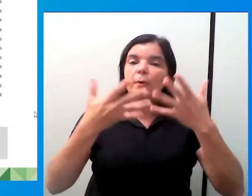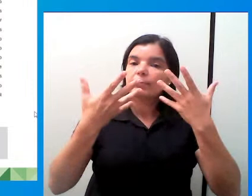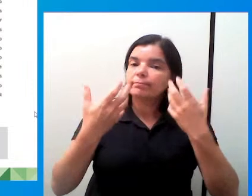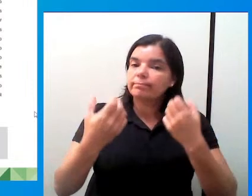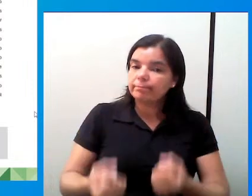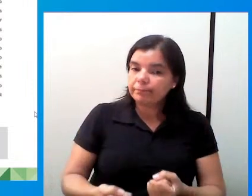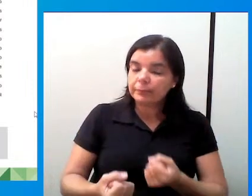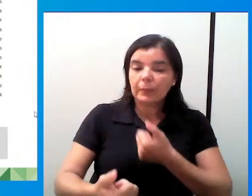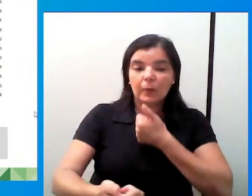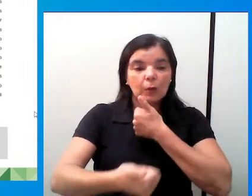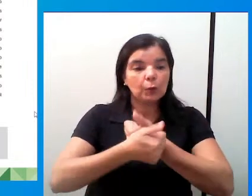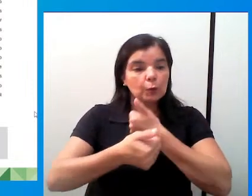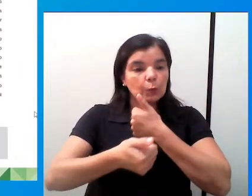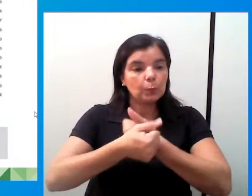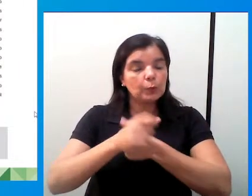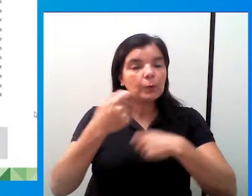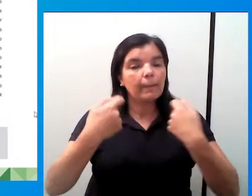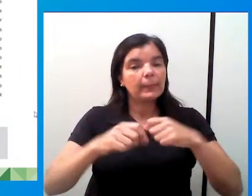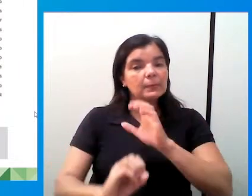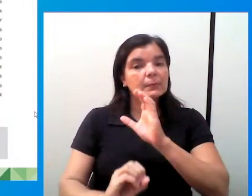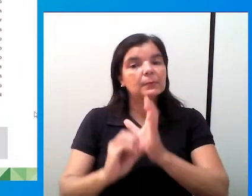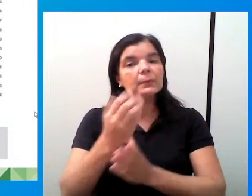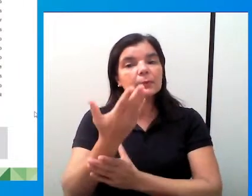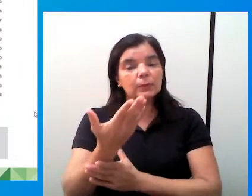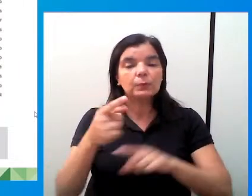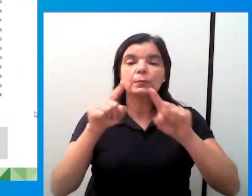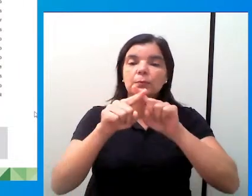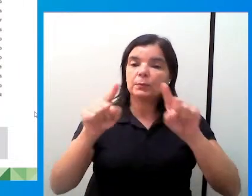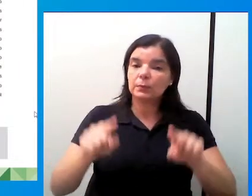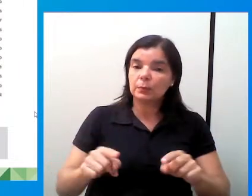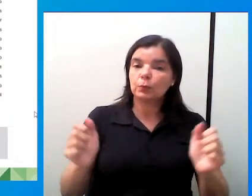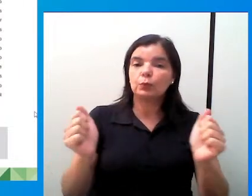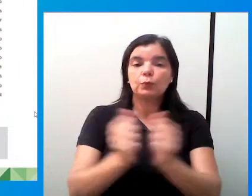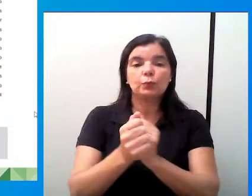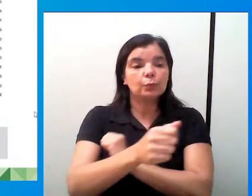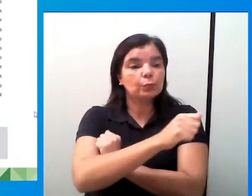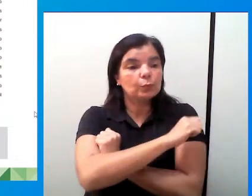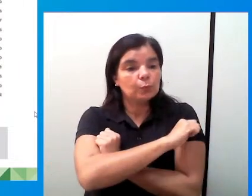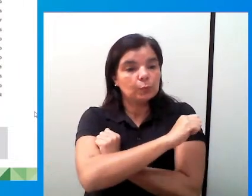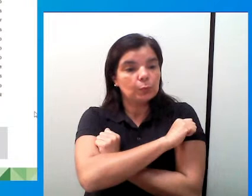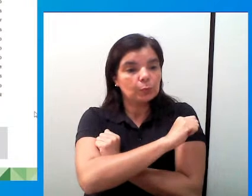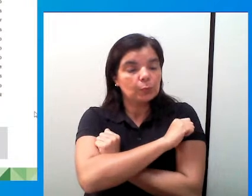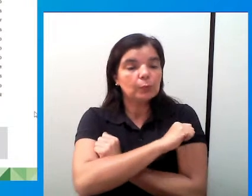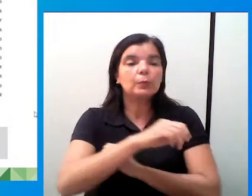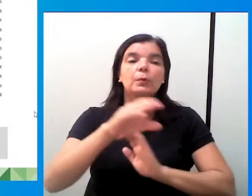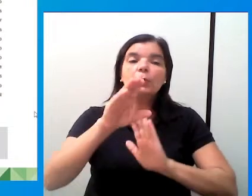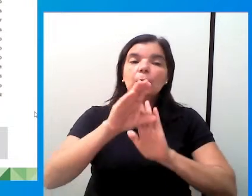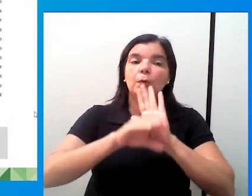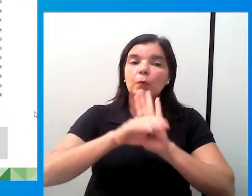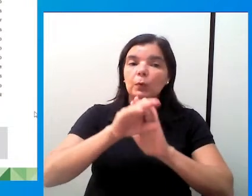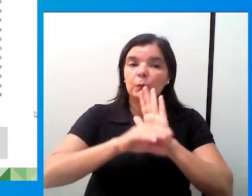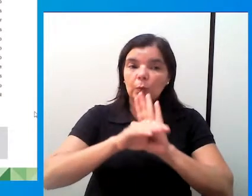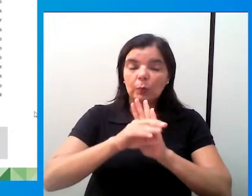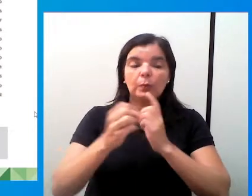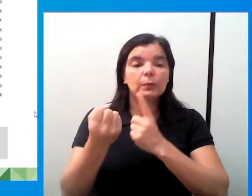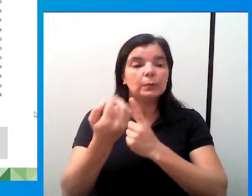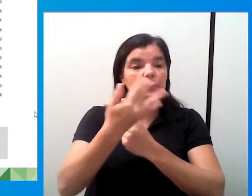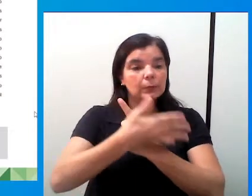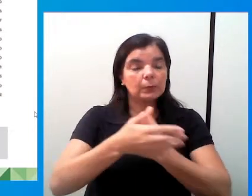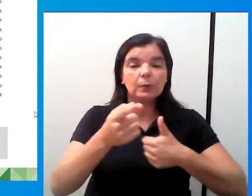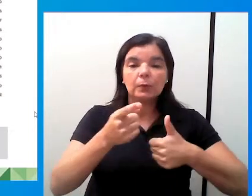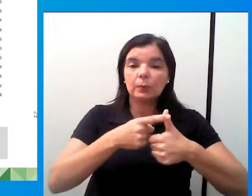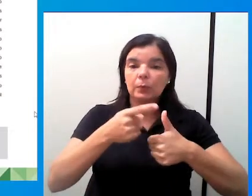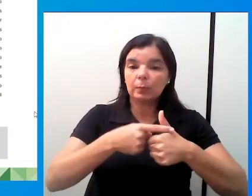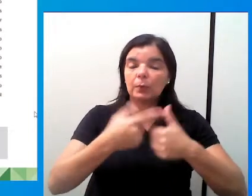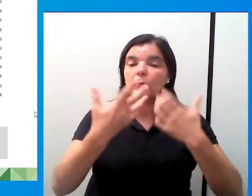dessa aproximação que precisa acontecer com servidores e alunos. No caso da curricularização, como eu disse, a nossa primeira política foi